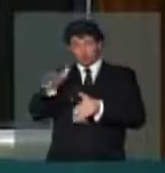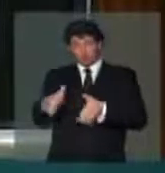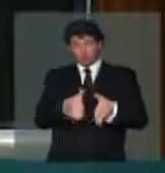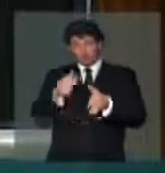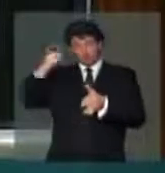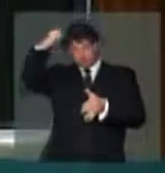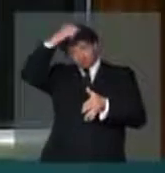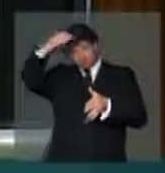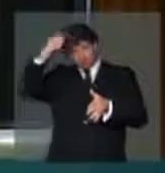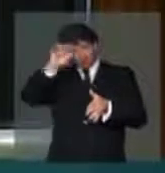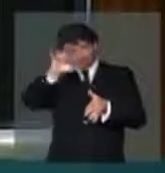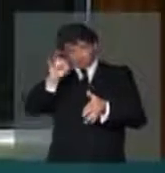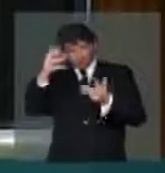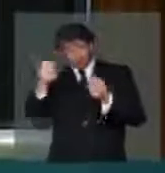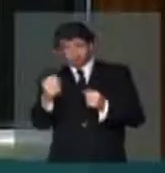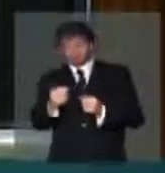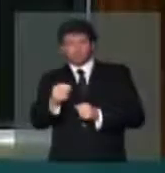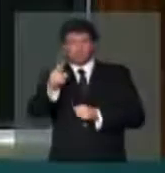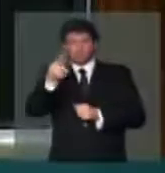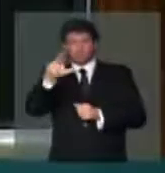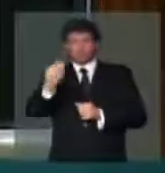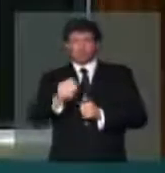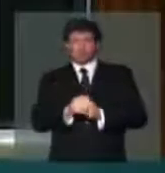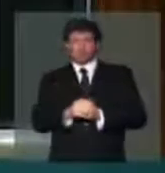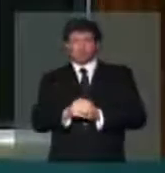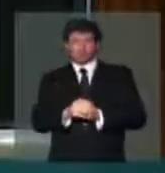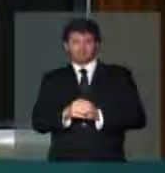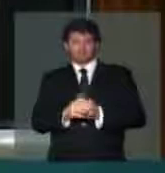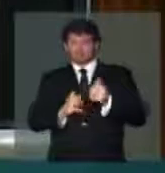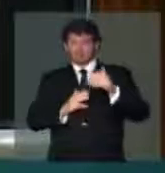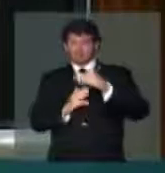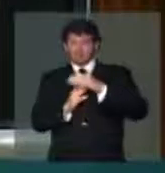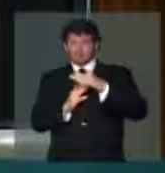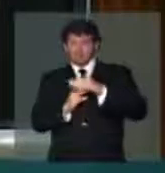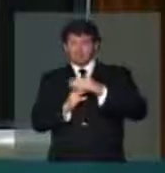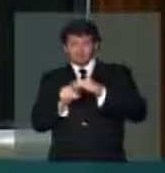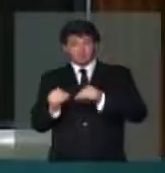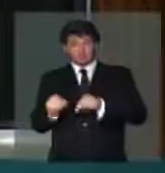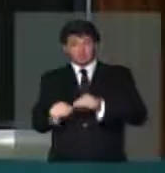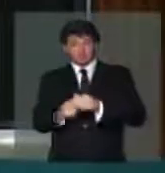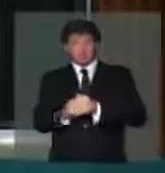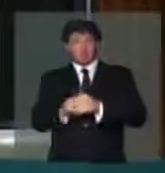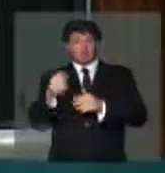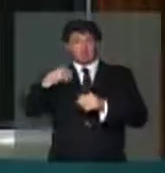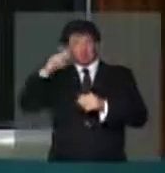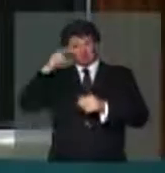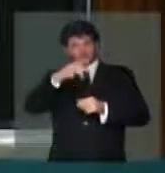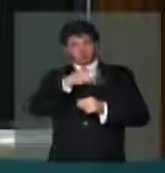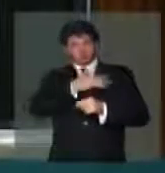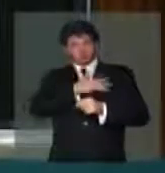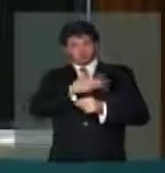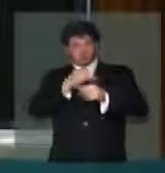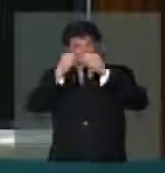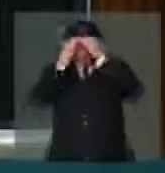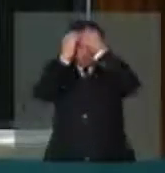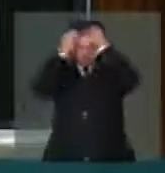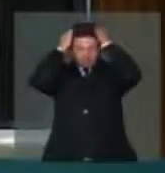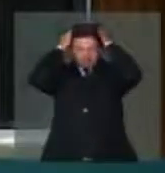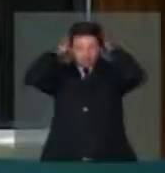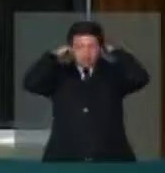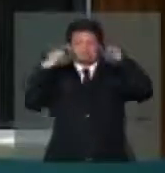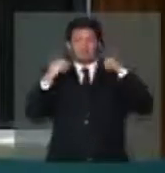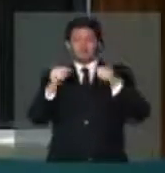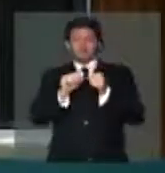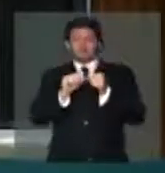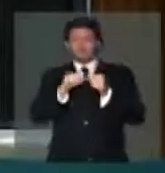Francisco? Nunca. E esse Rio São Francisco tem limites para ele. Eu me lembro quando o presidente Lula